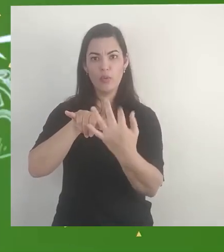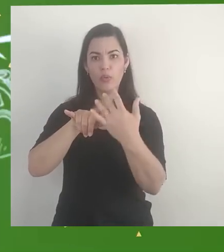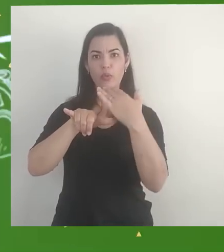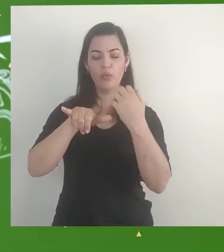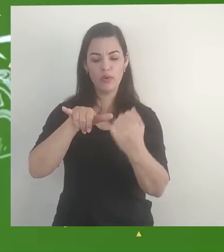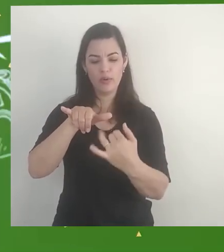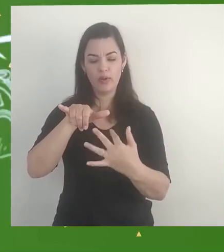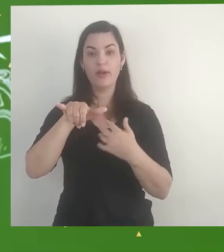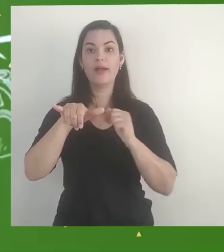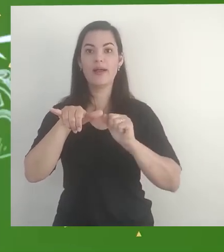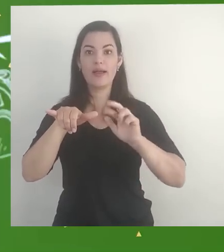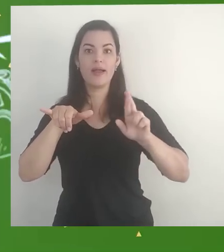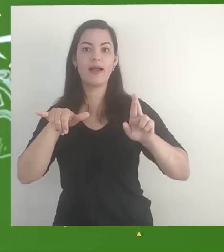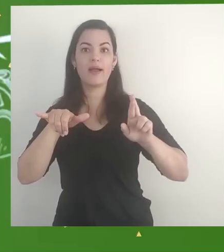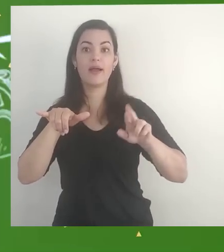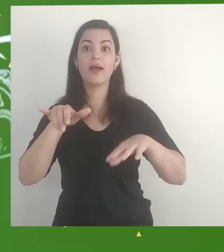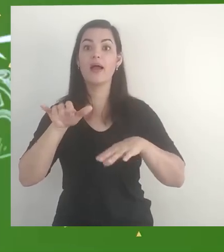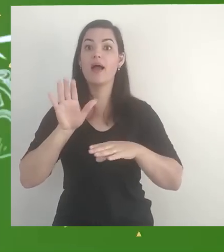ar